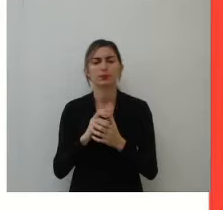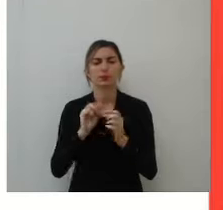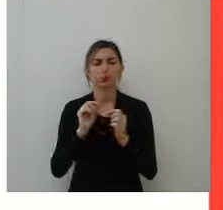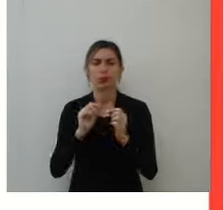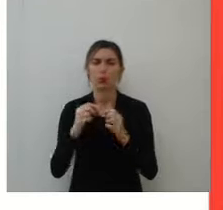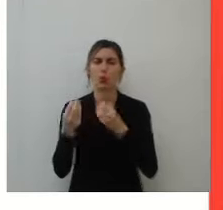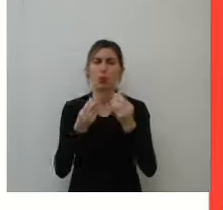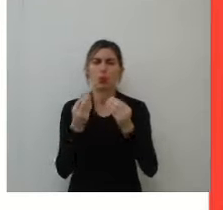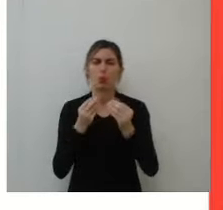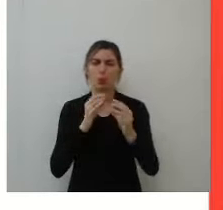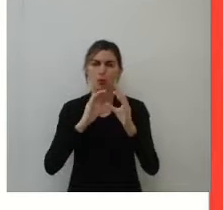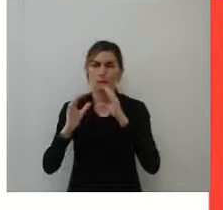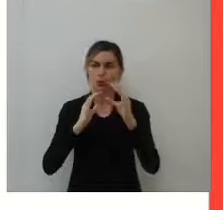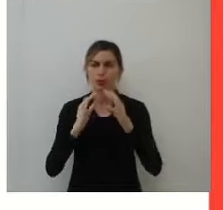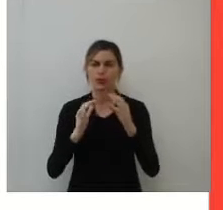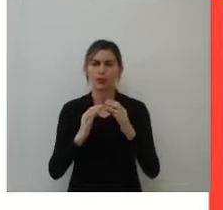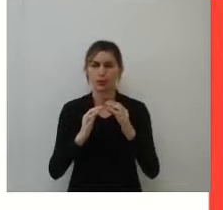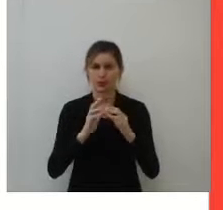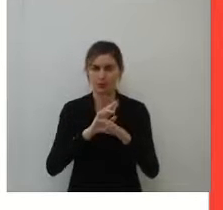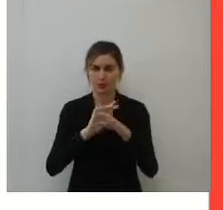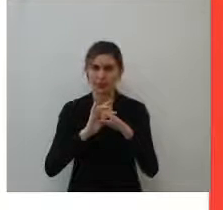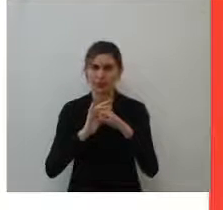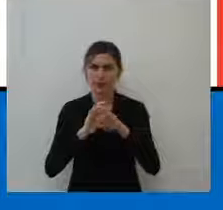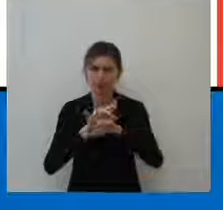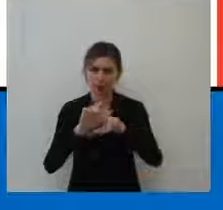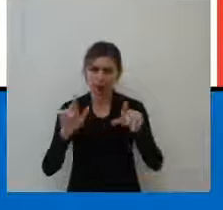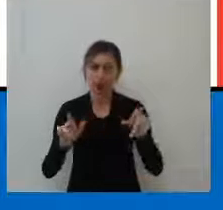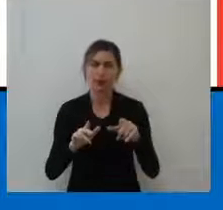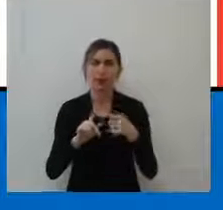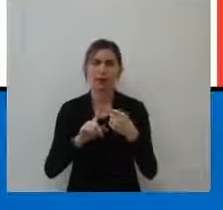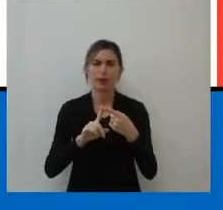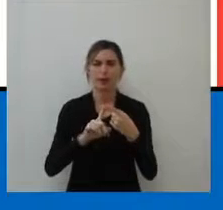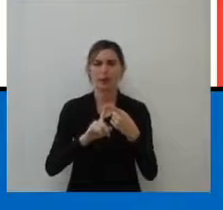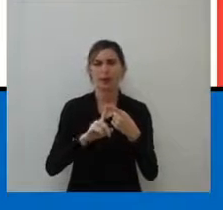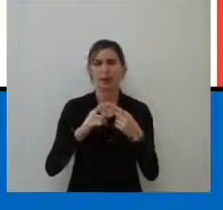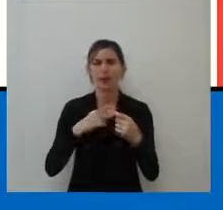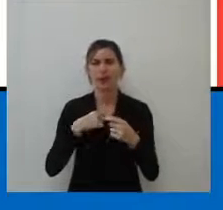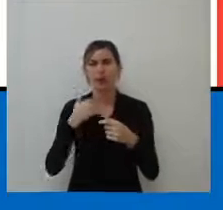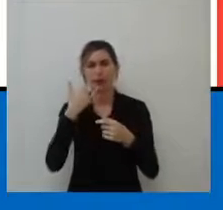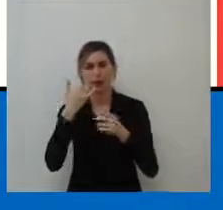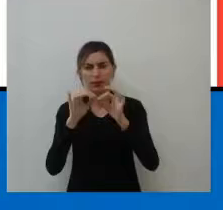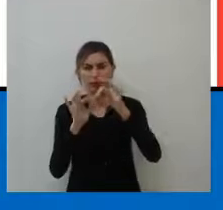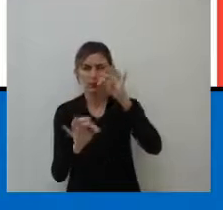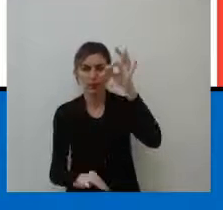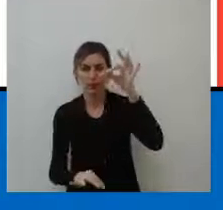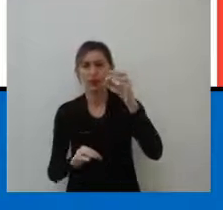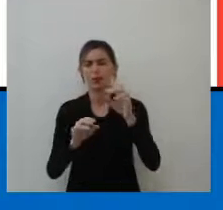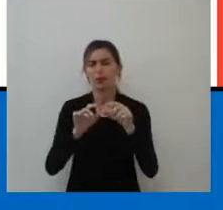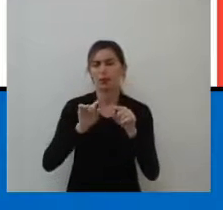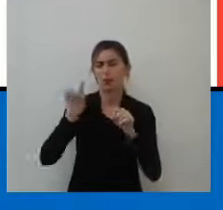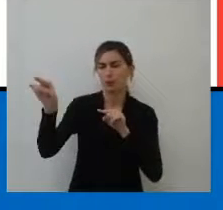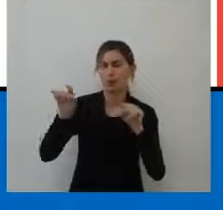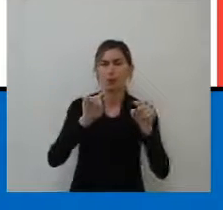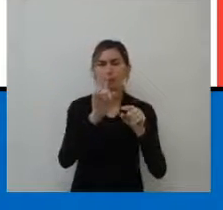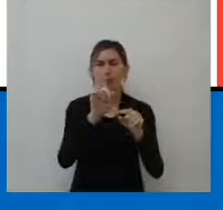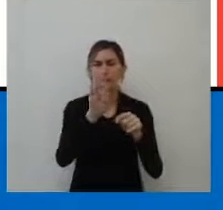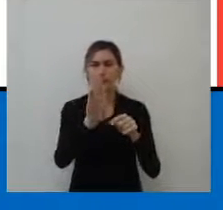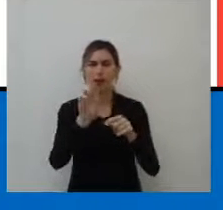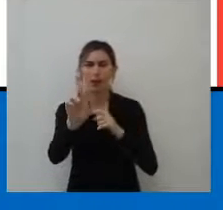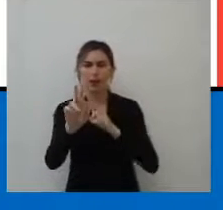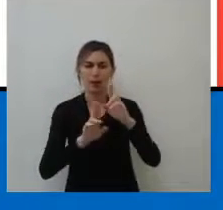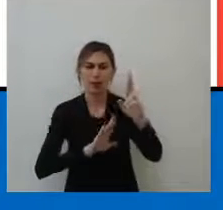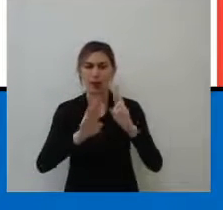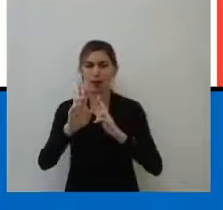sobre os meios de comunicação, tá? Eu falei para vocês das BRs, né, que servem para ligar os pontos, as cidades, e isso escuta